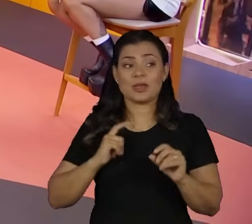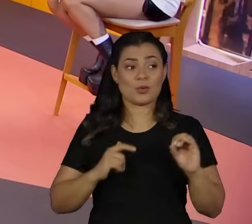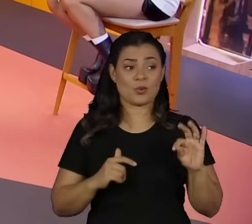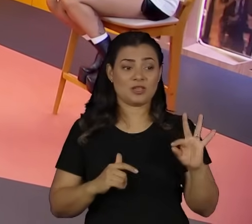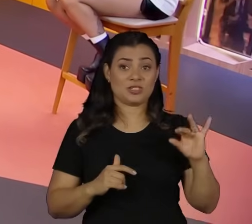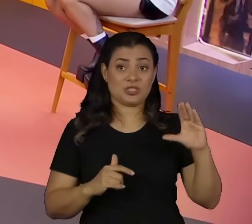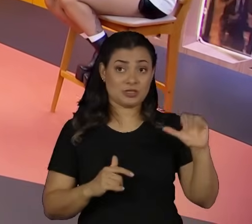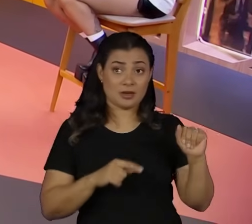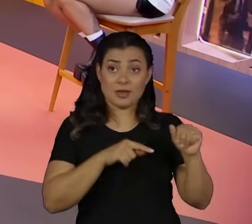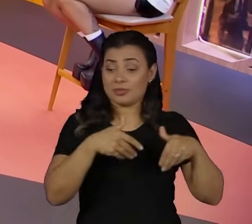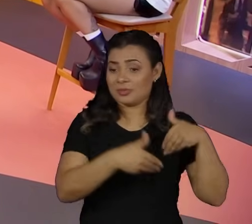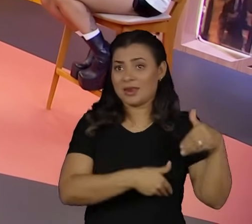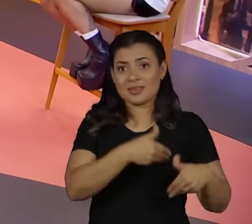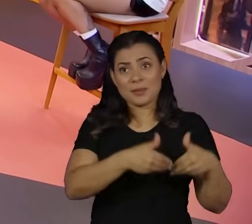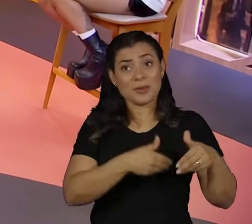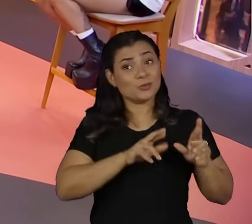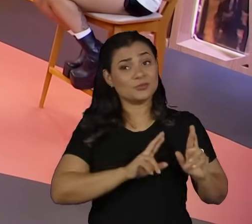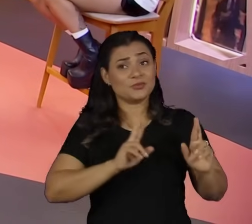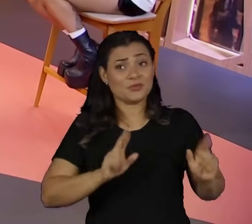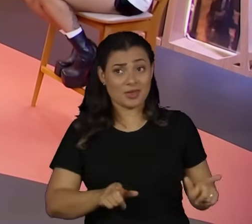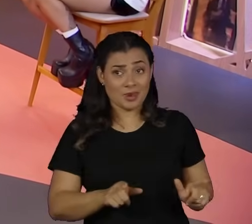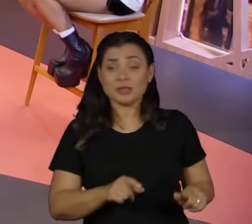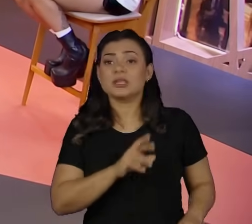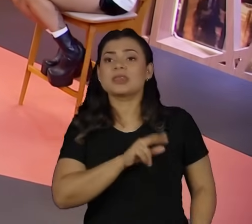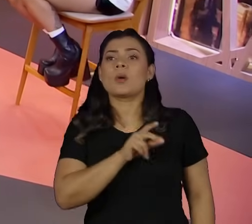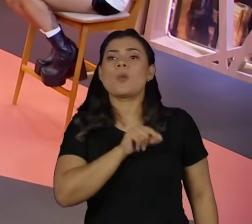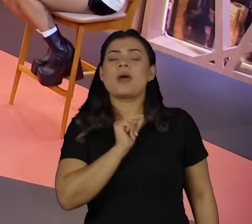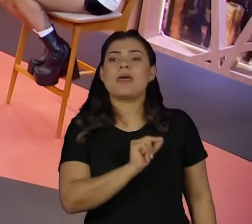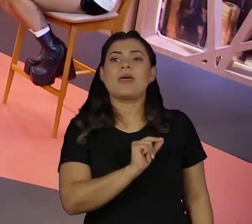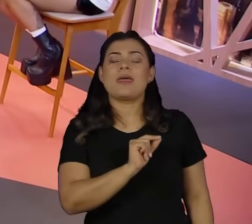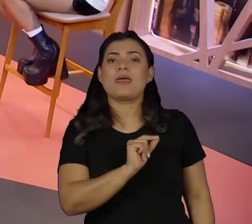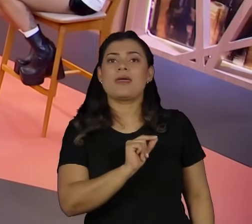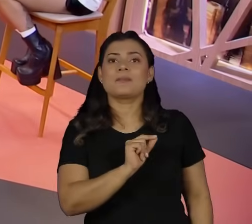holística, o tratamento alternativo, ele não vai trabalhar